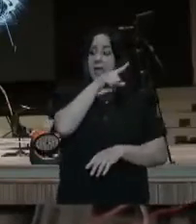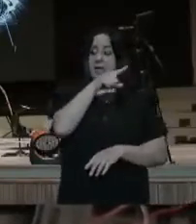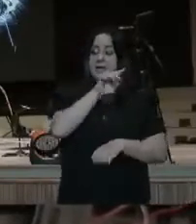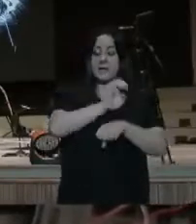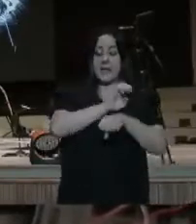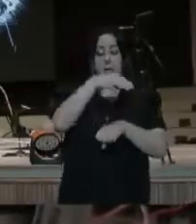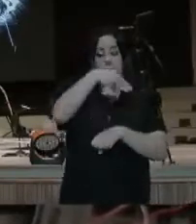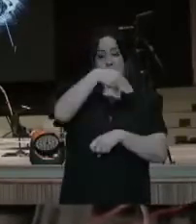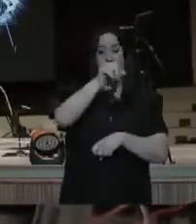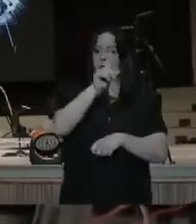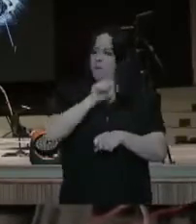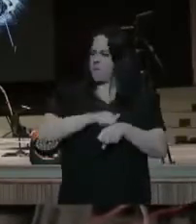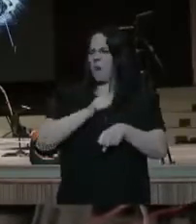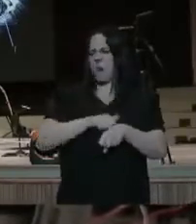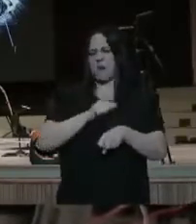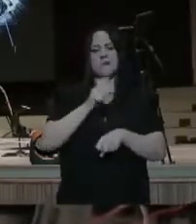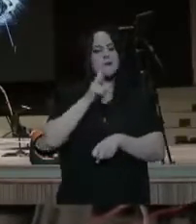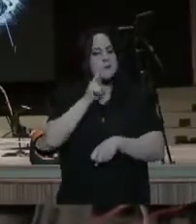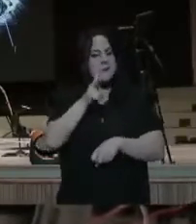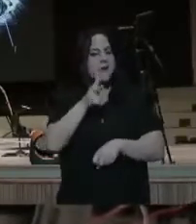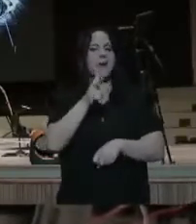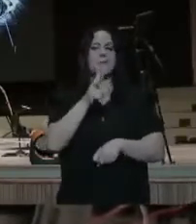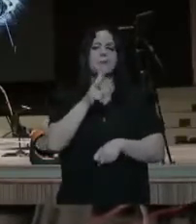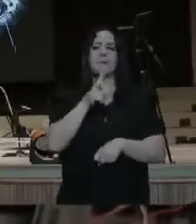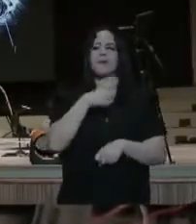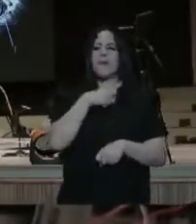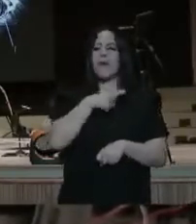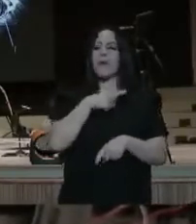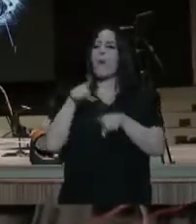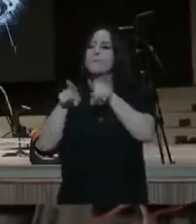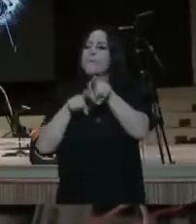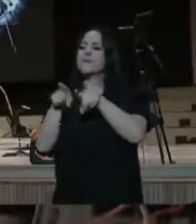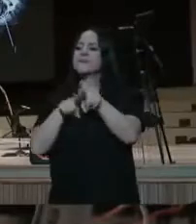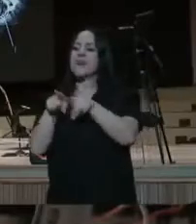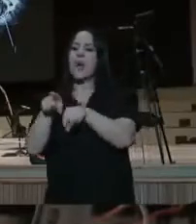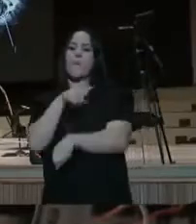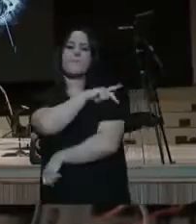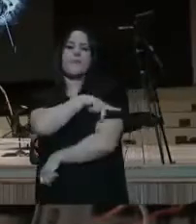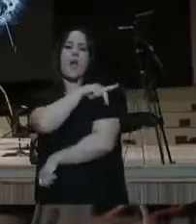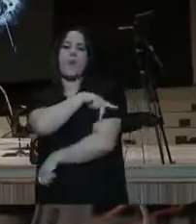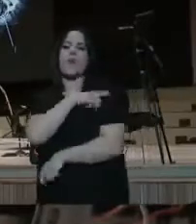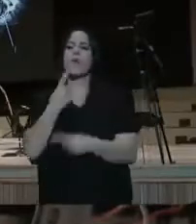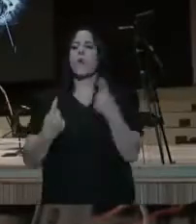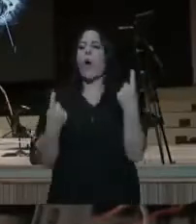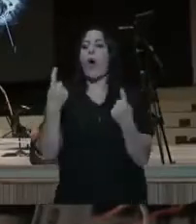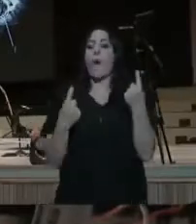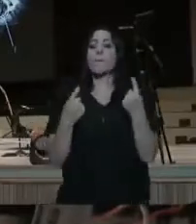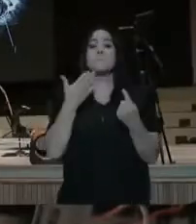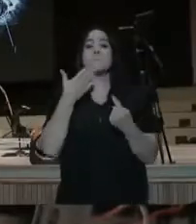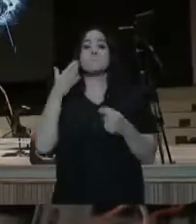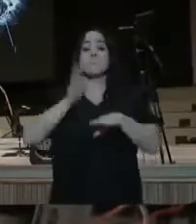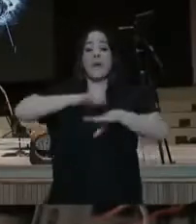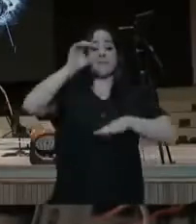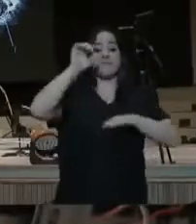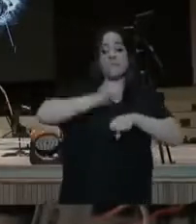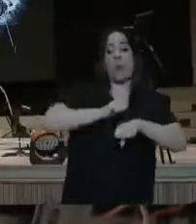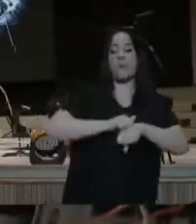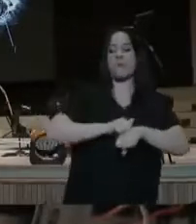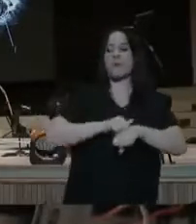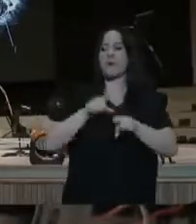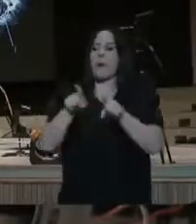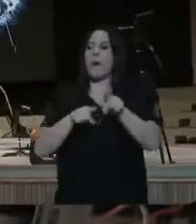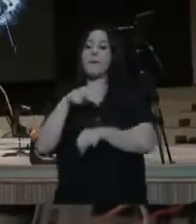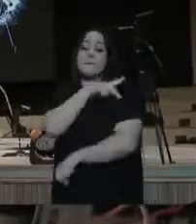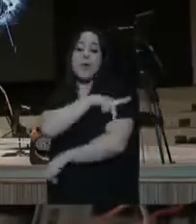pobre a gente tá sempre uma competição ruim com o piauí para ver quem ganha mais pobre da federação piauí